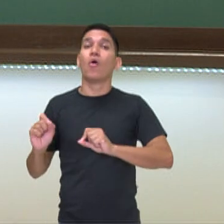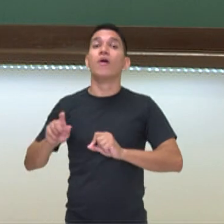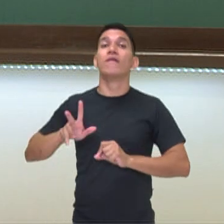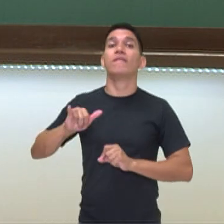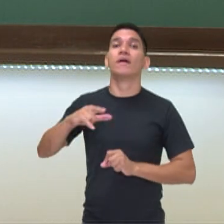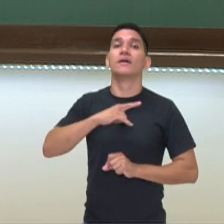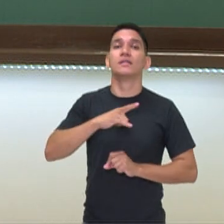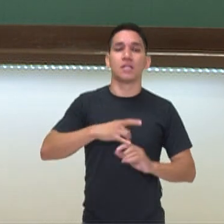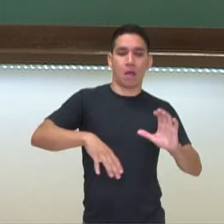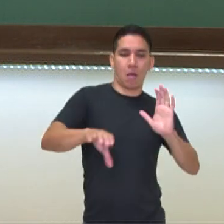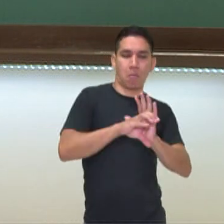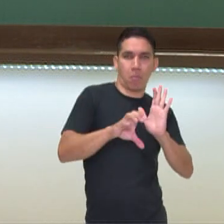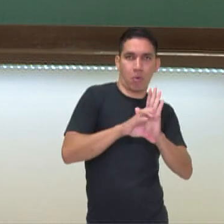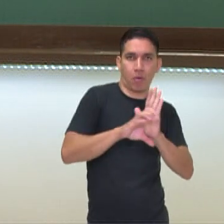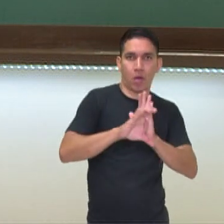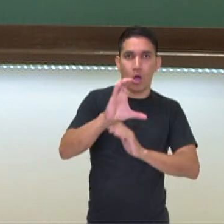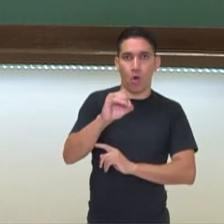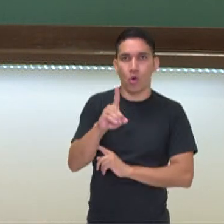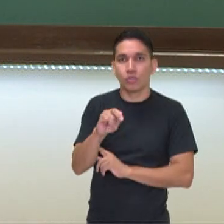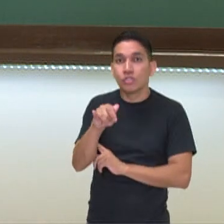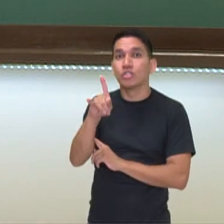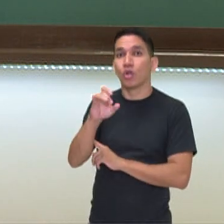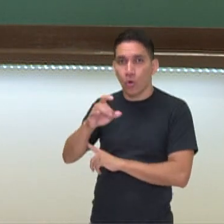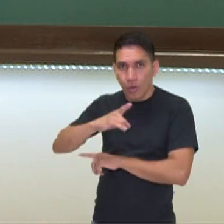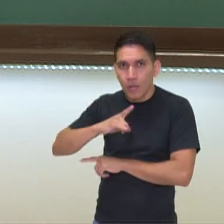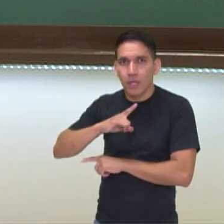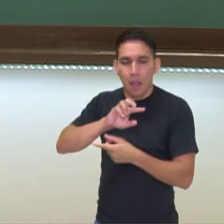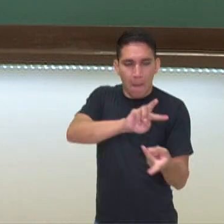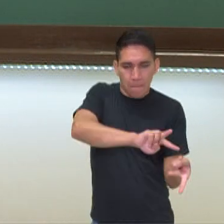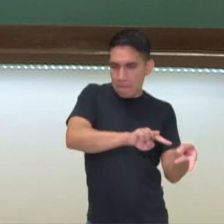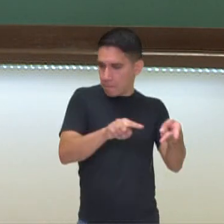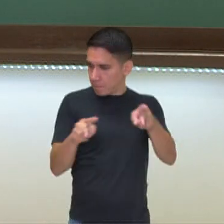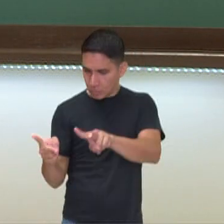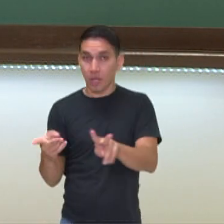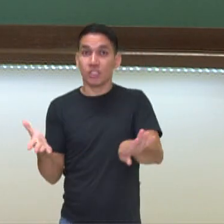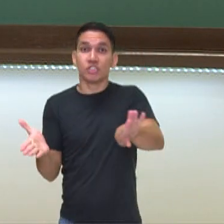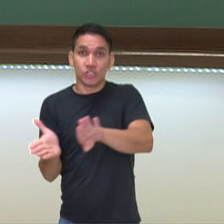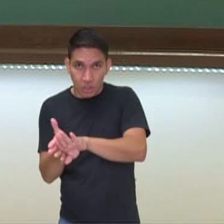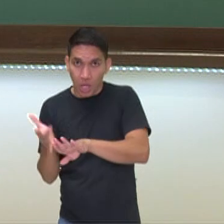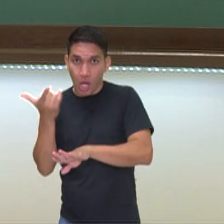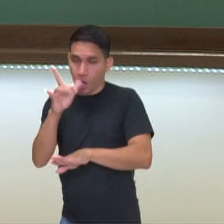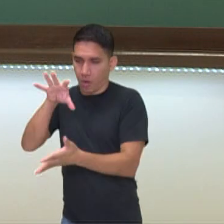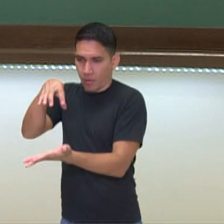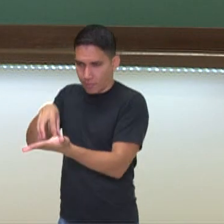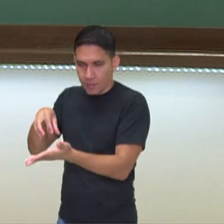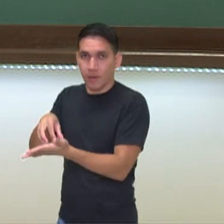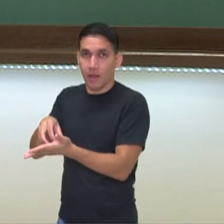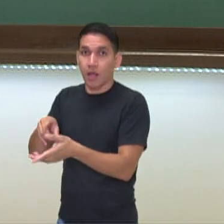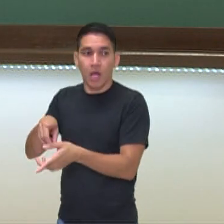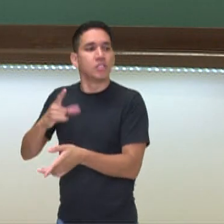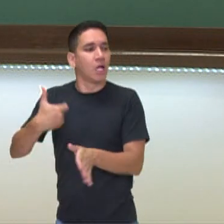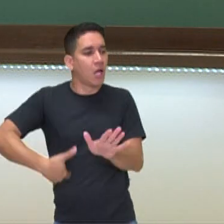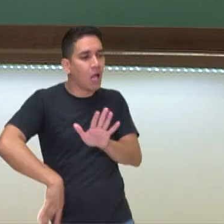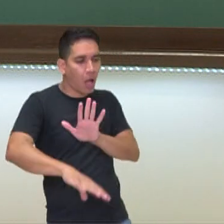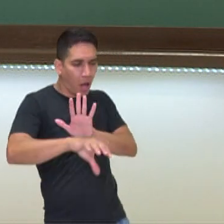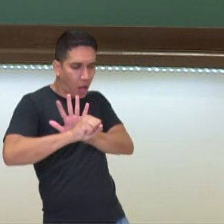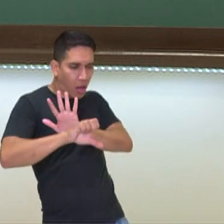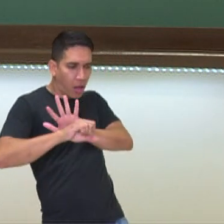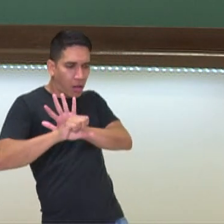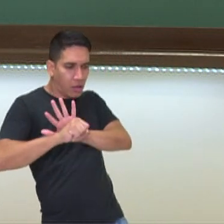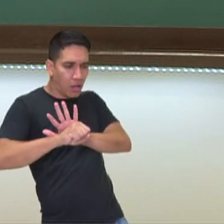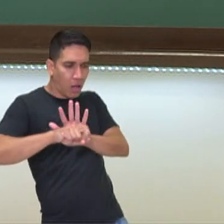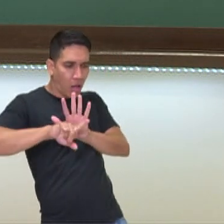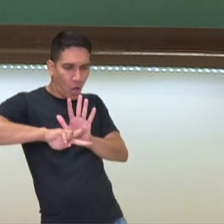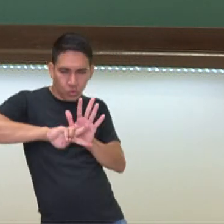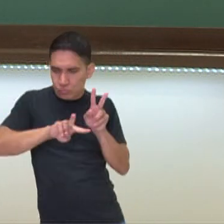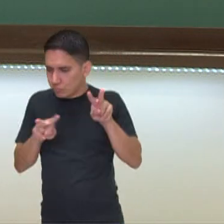um processo de codificação, ela era transmitida codificada, e quando chegava na outra base militar havia a decodificação daquela